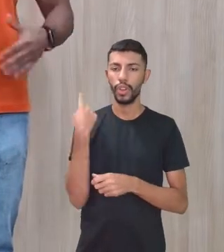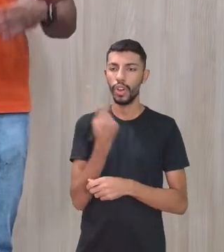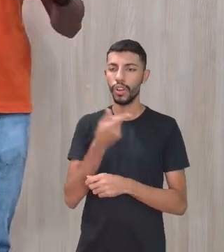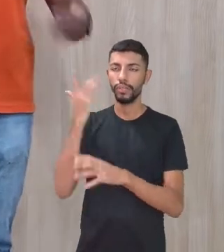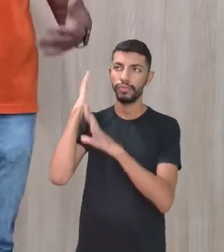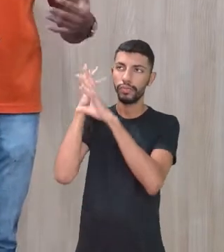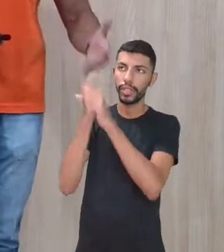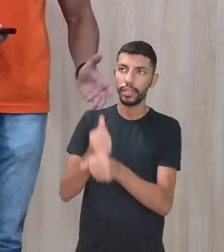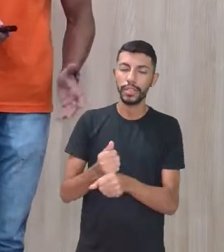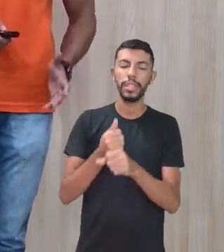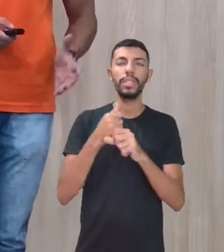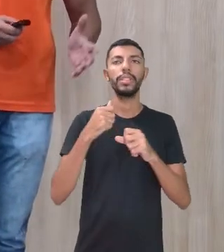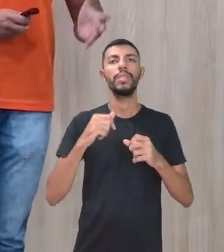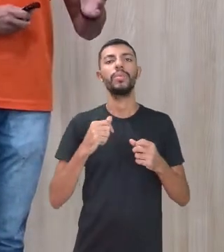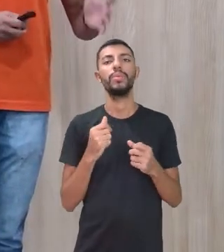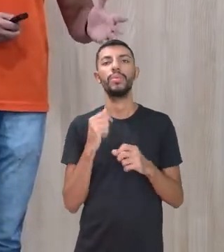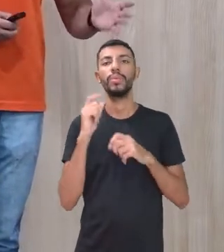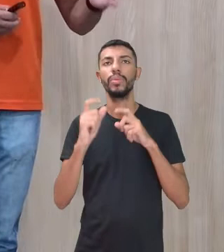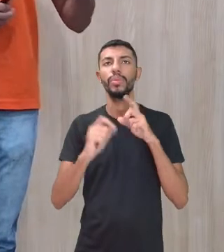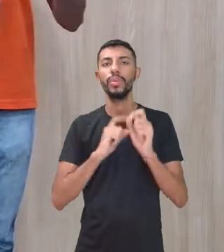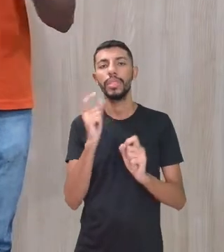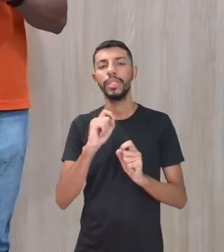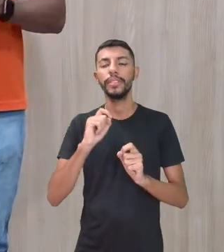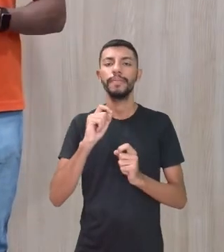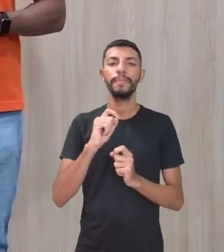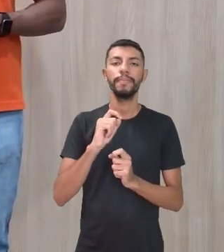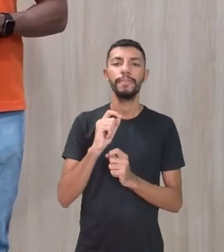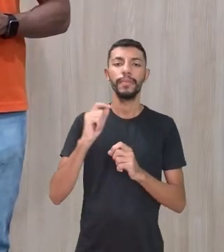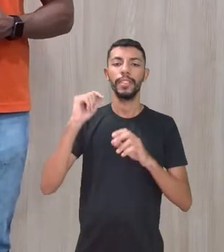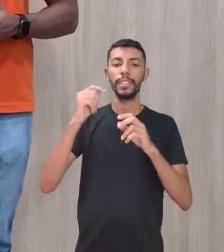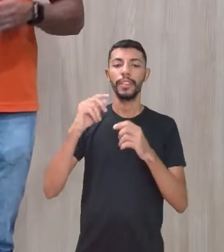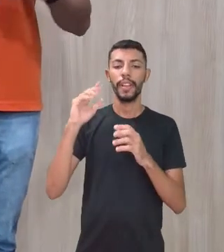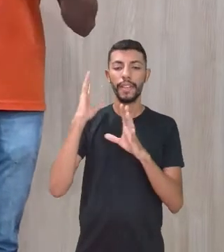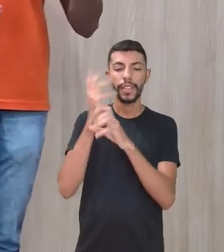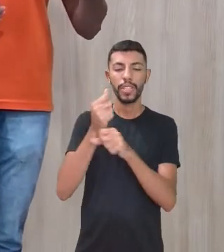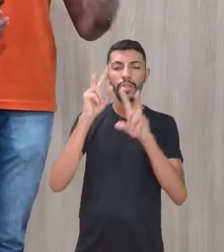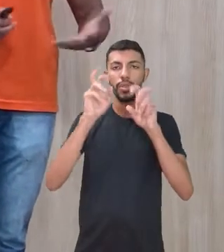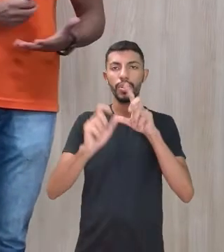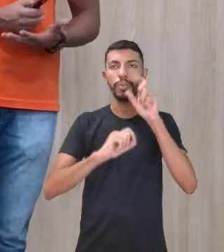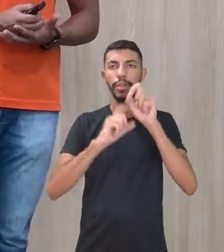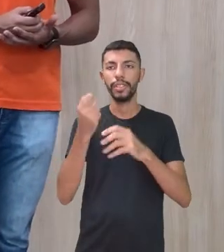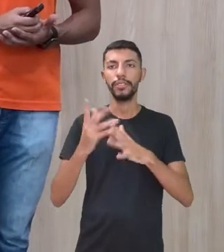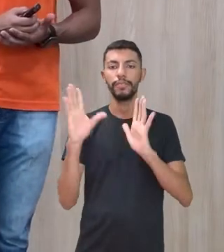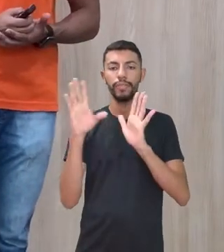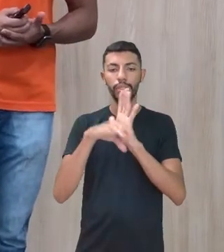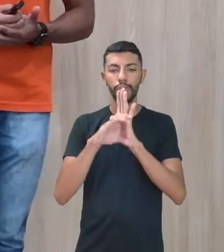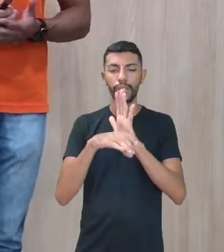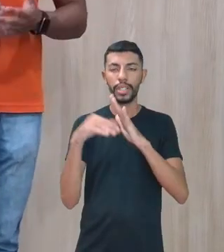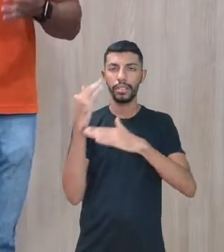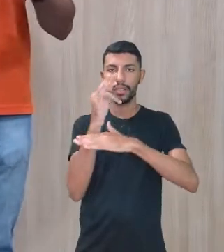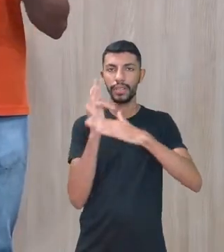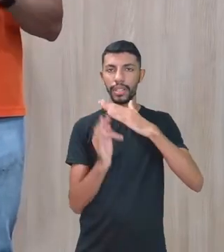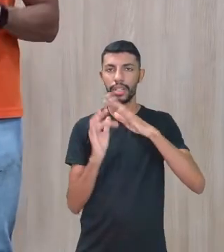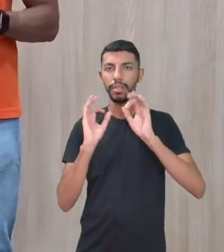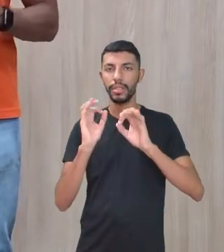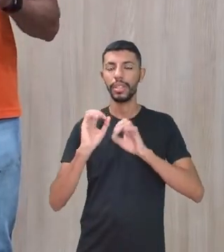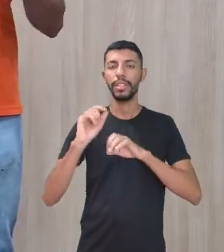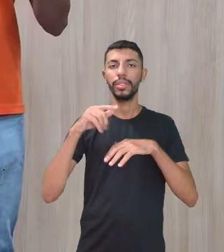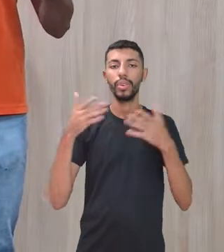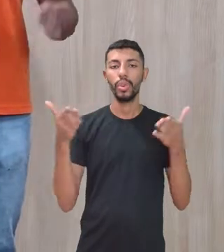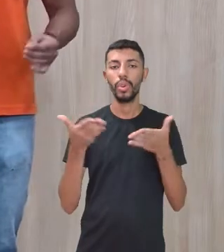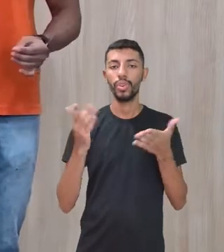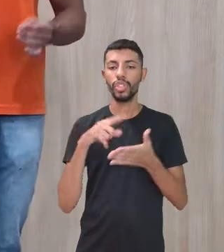passada sobre toda essa ideia da definição de fração. Hoje a gente vai focar na parte